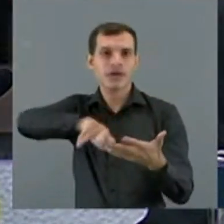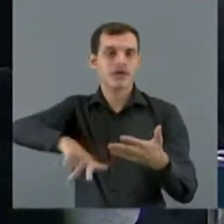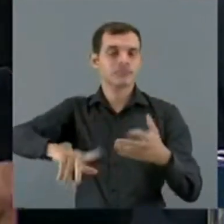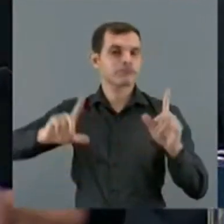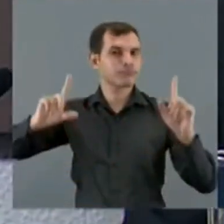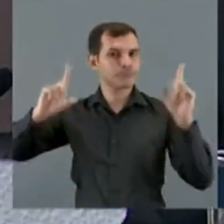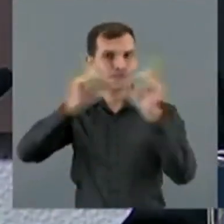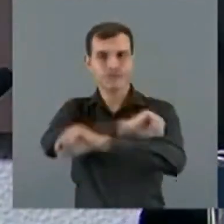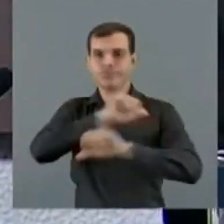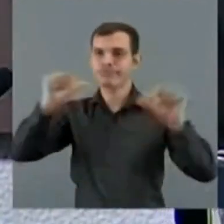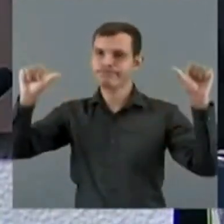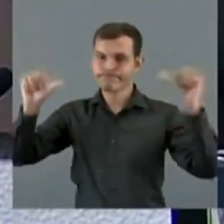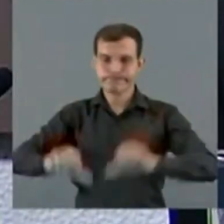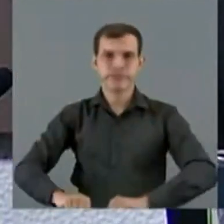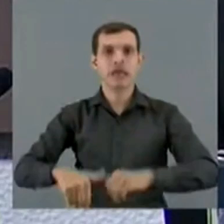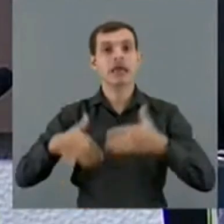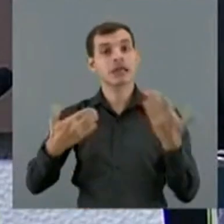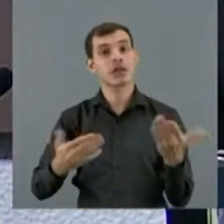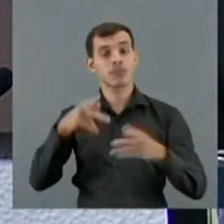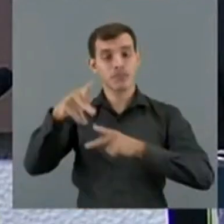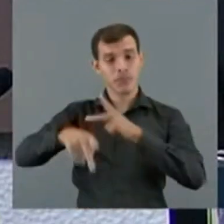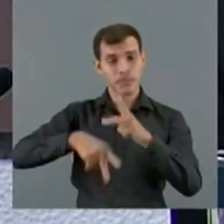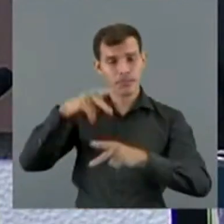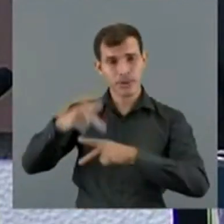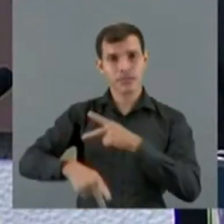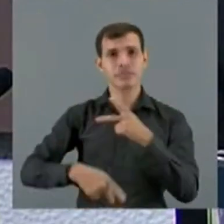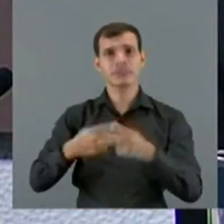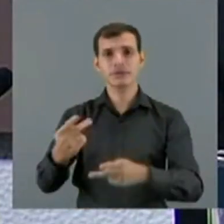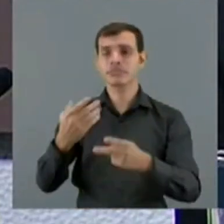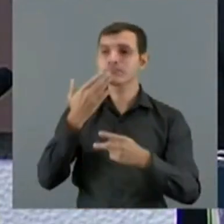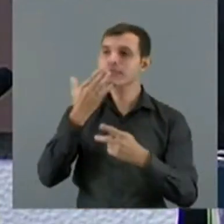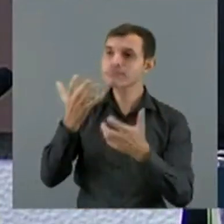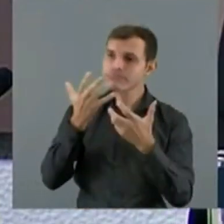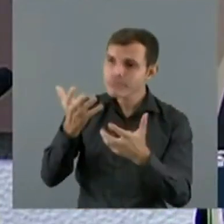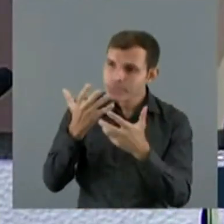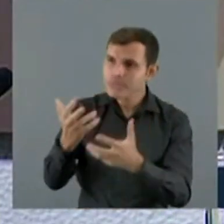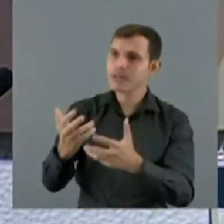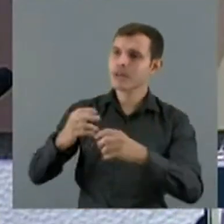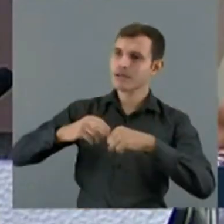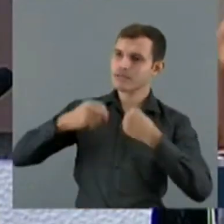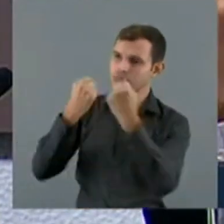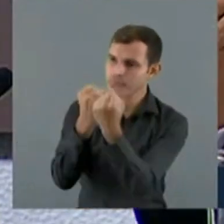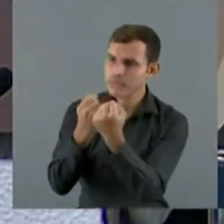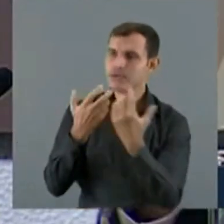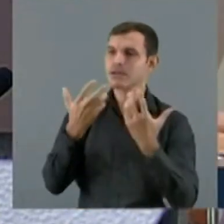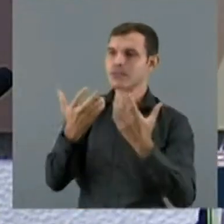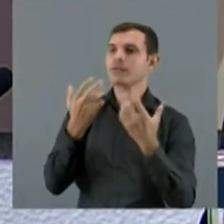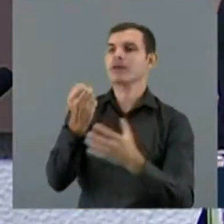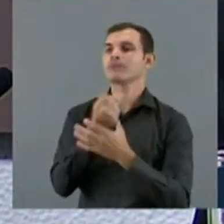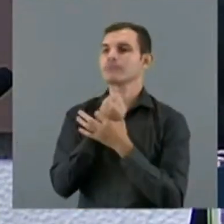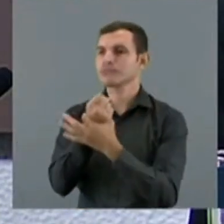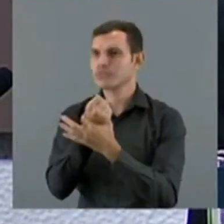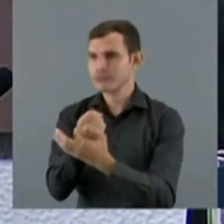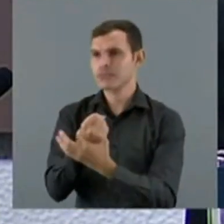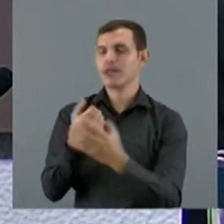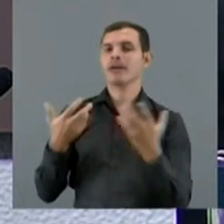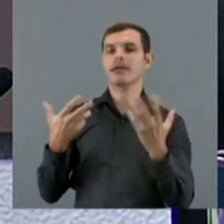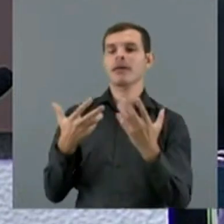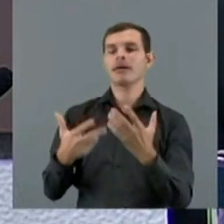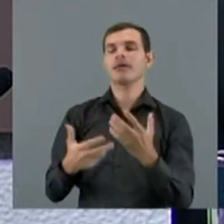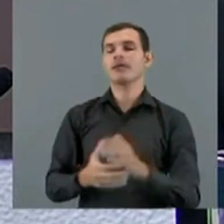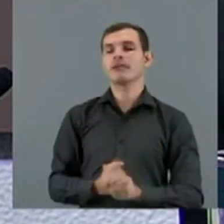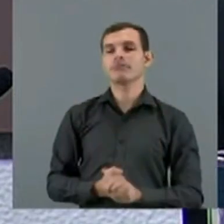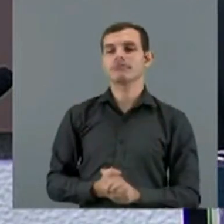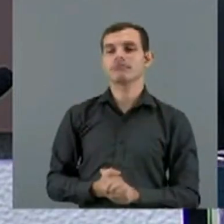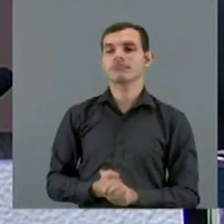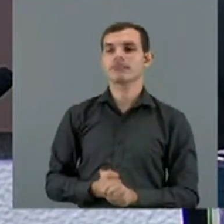situação, e de modo que a população clama por uma prevenção, a população clama por um combate